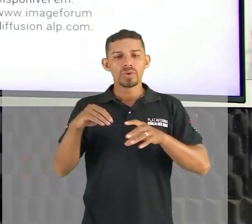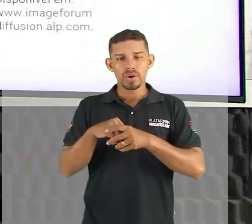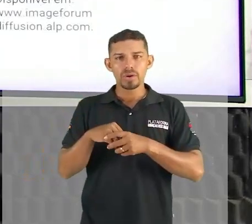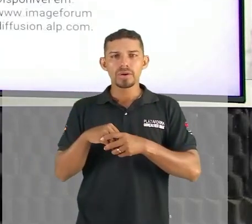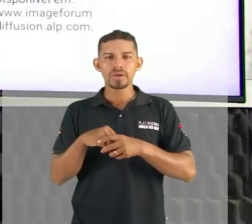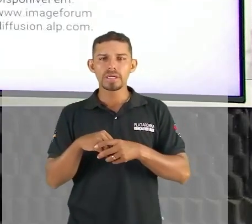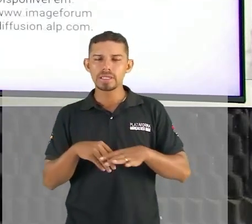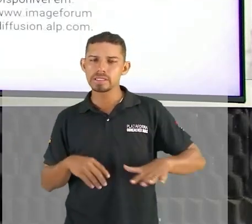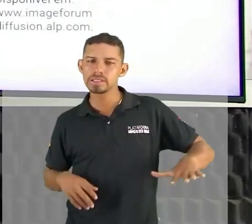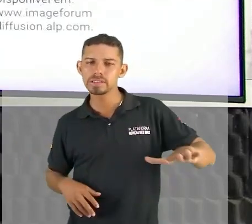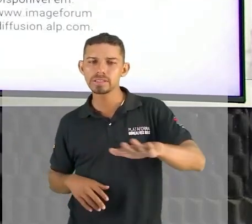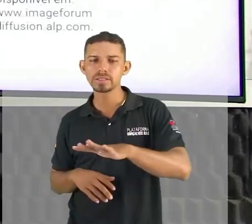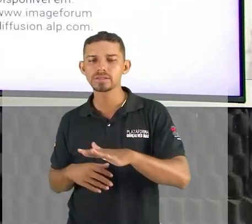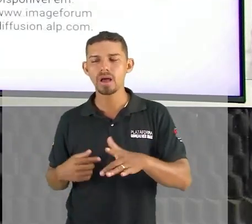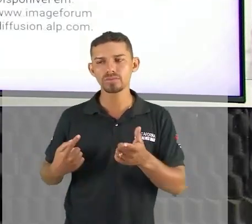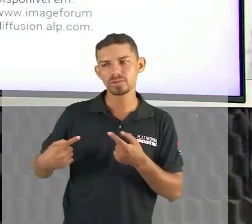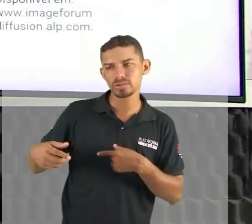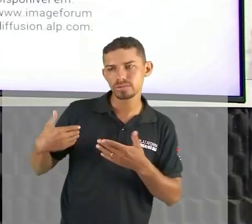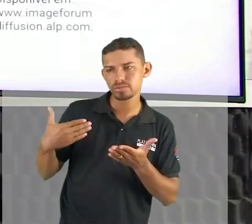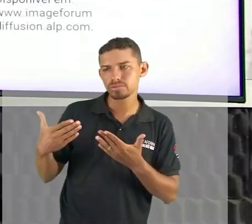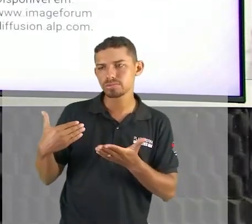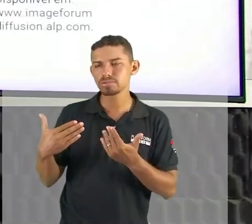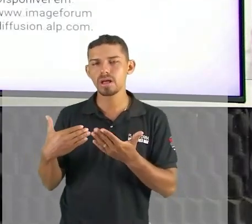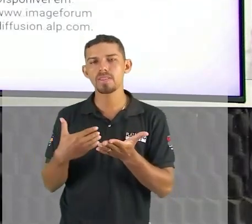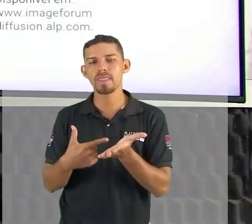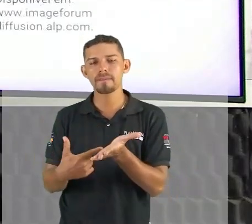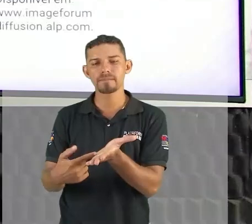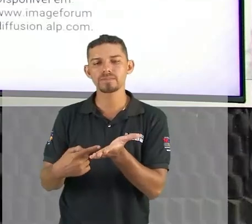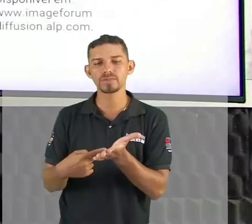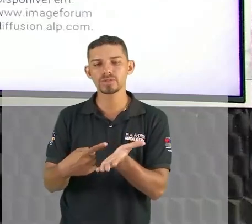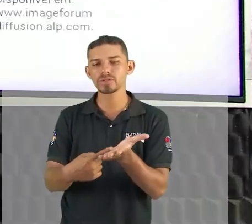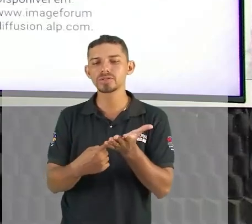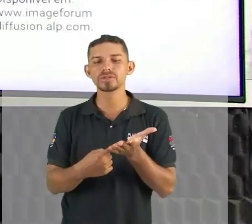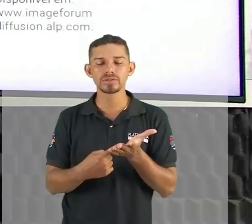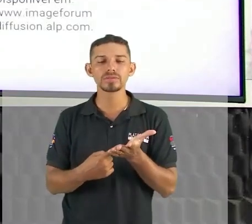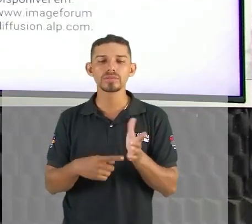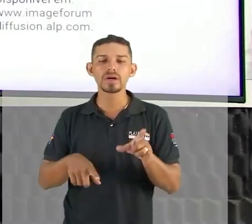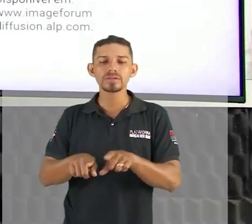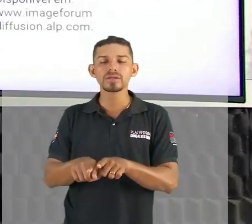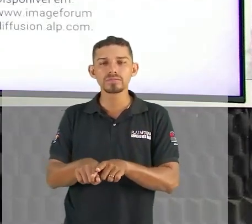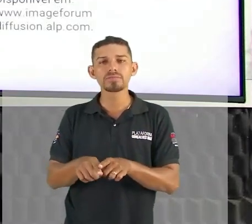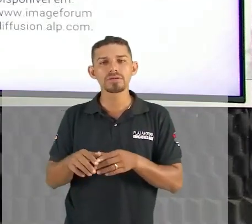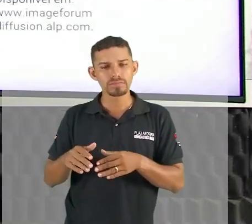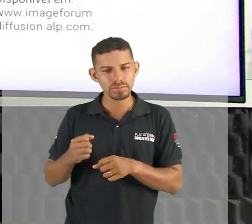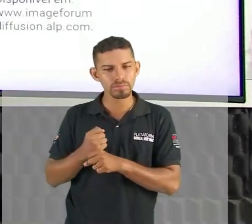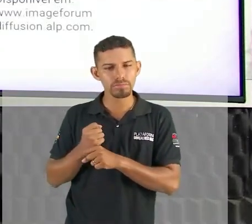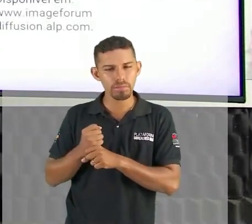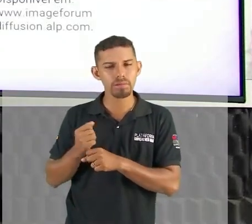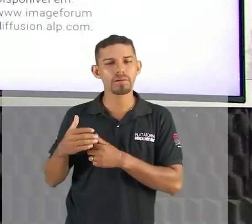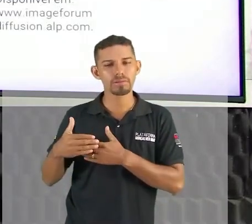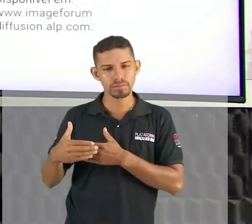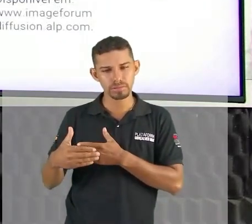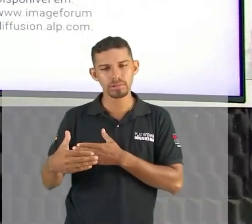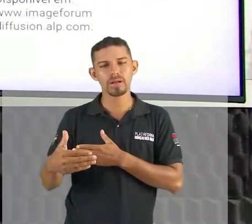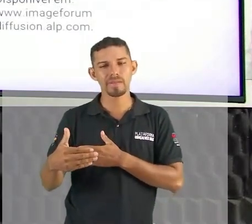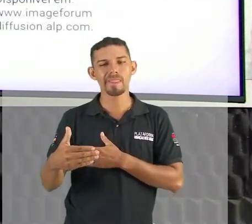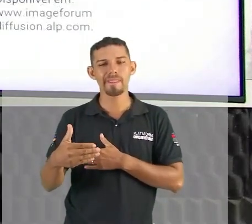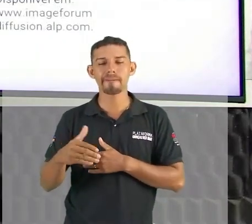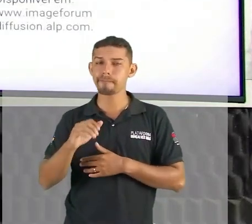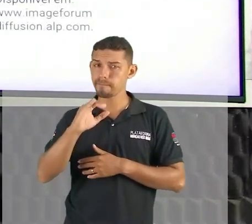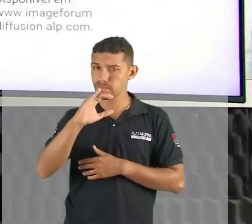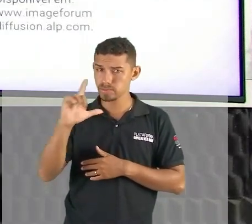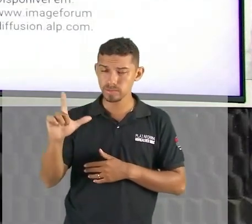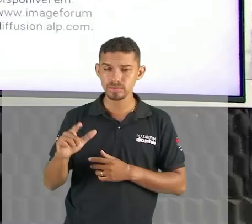campo do diálogo, né, da diplomacia de manifestações, mas que são duramente reprimidas. E aí,